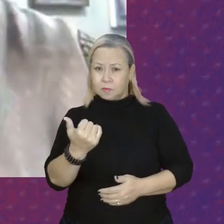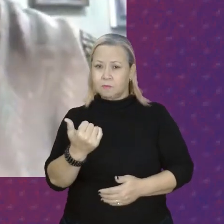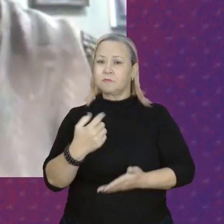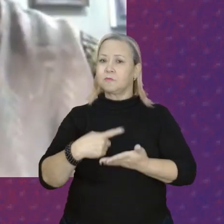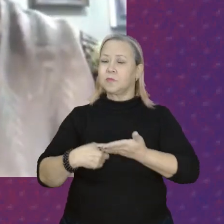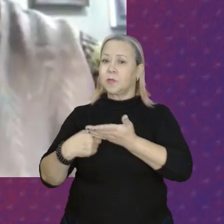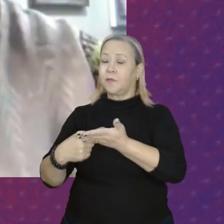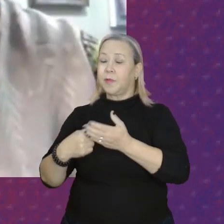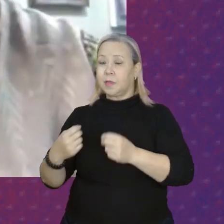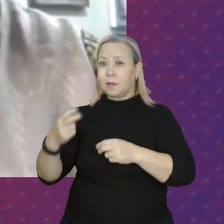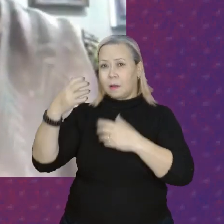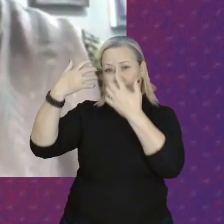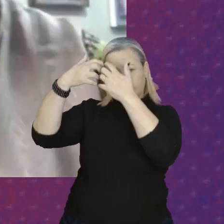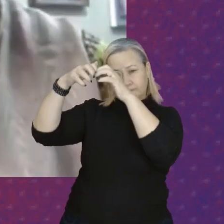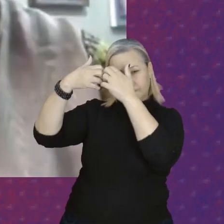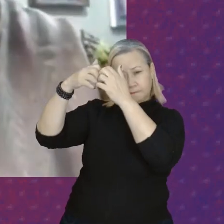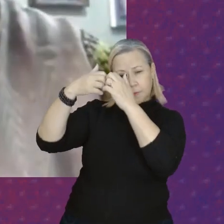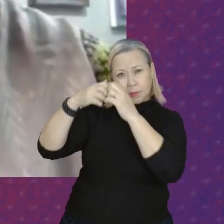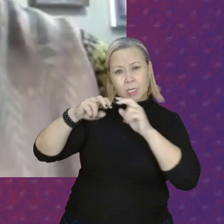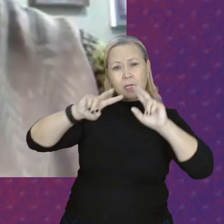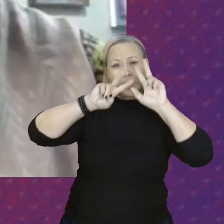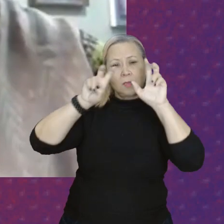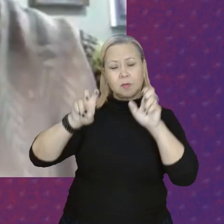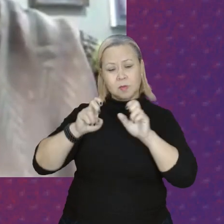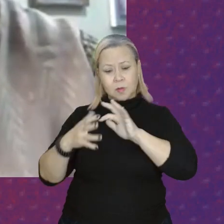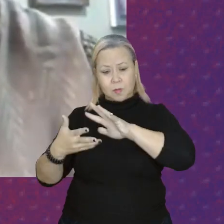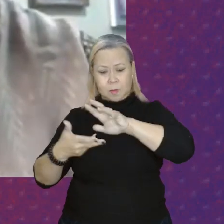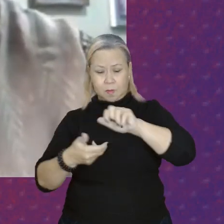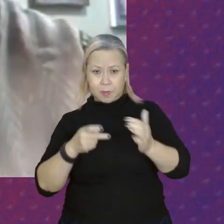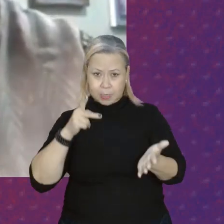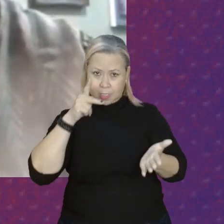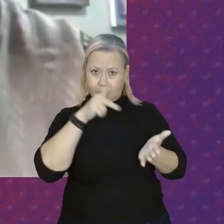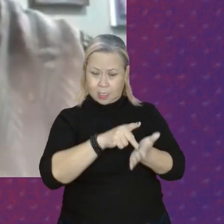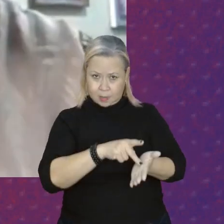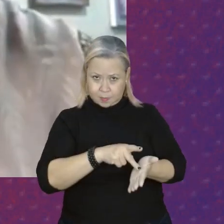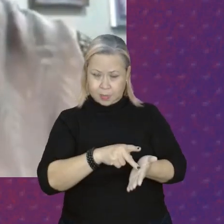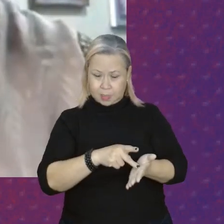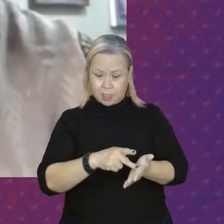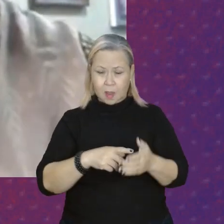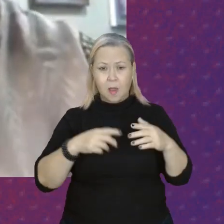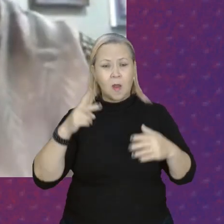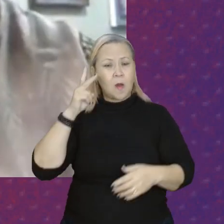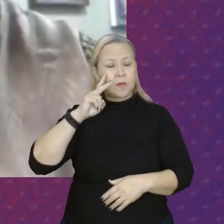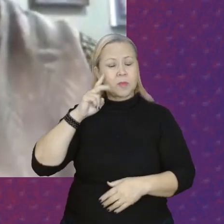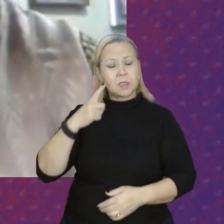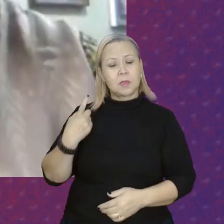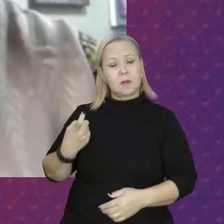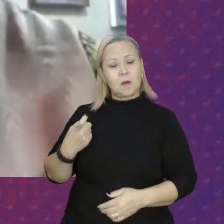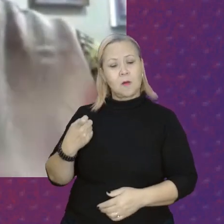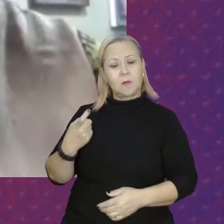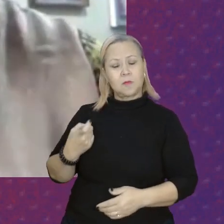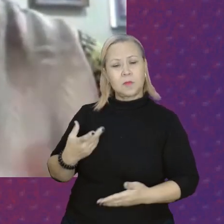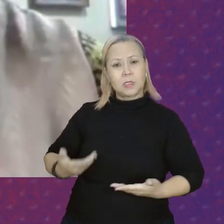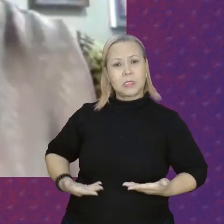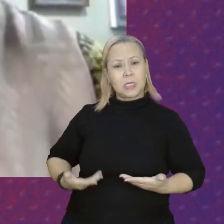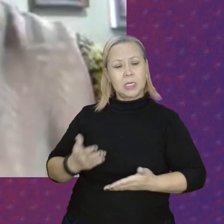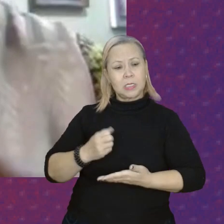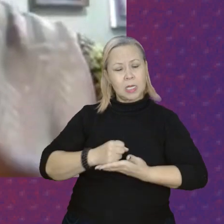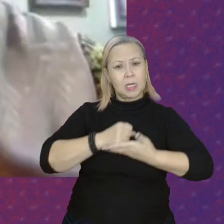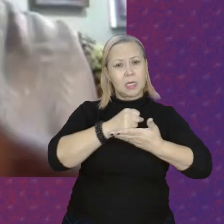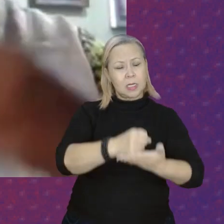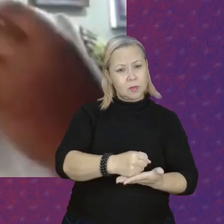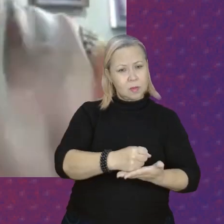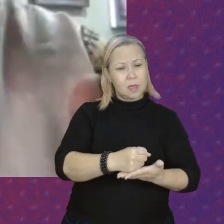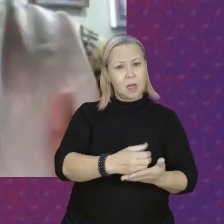sobre esse mundo, né, onde essa história única ela tem servido muito